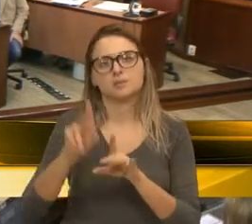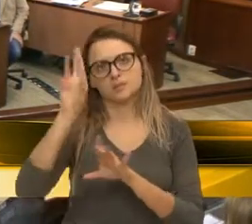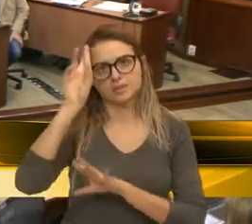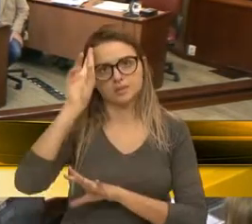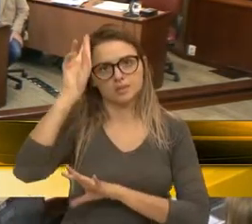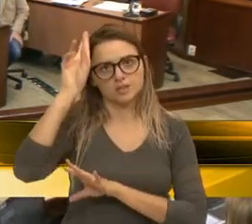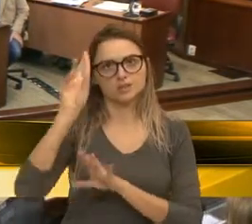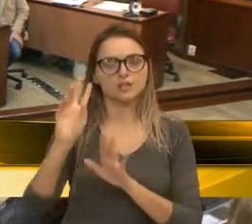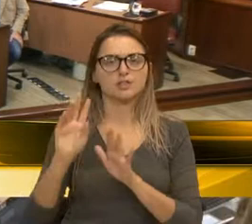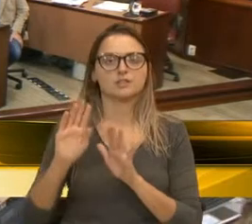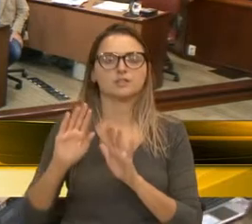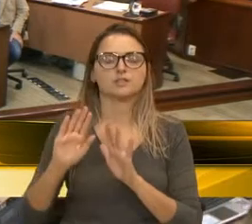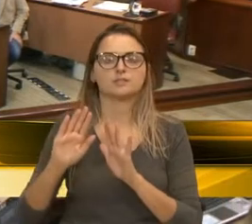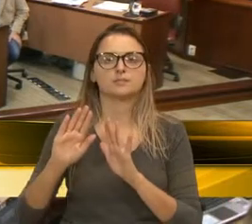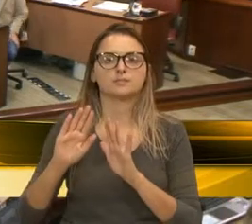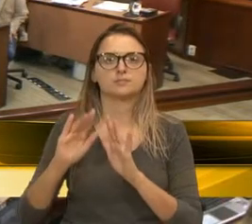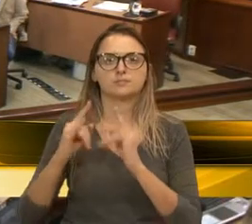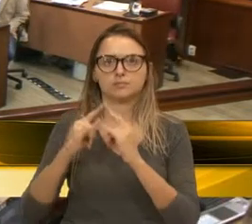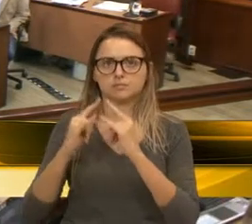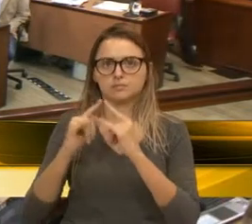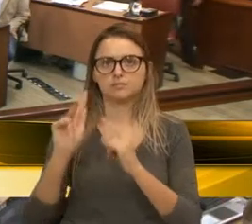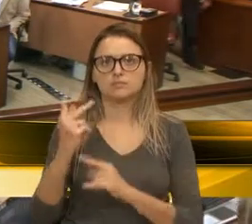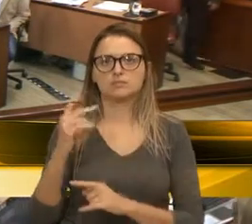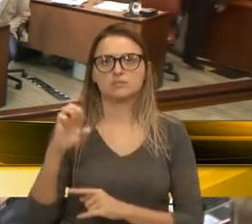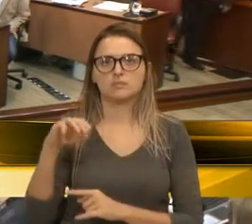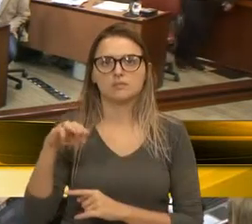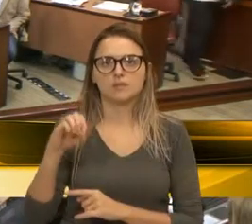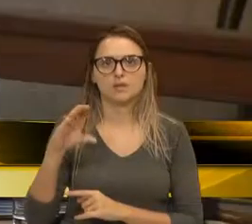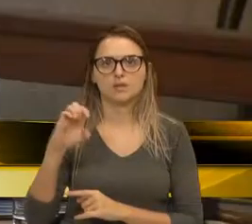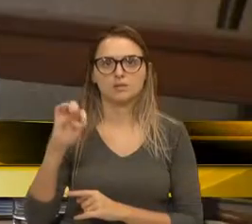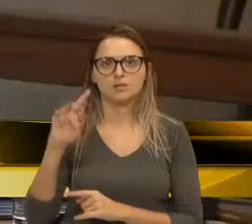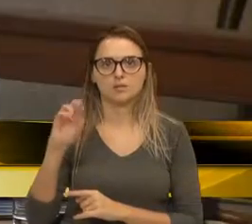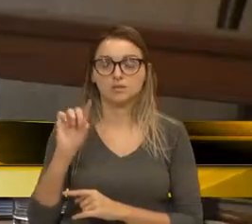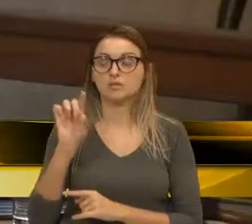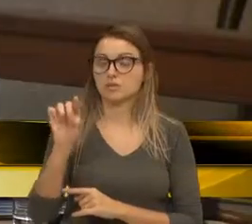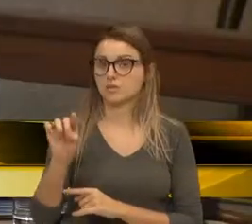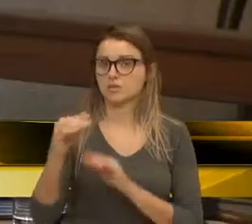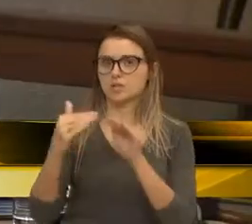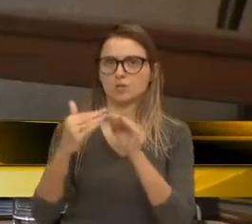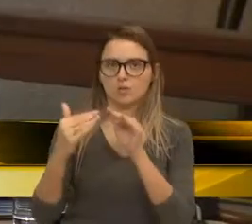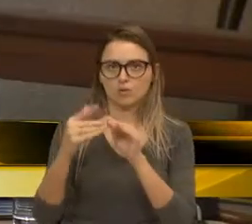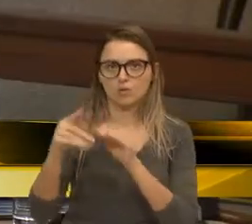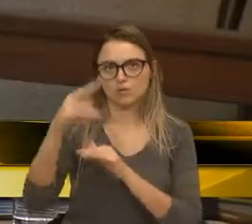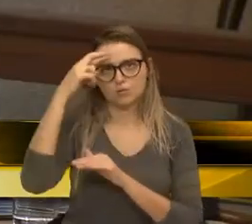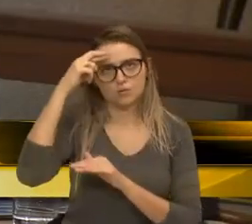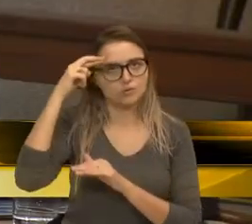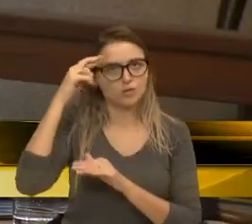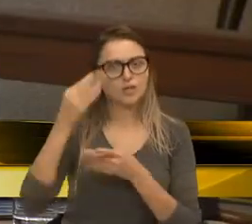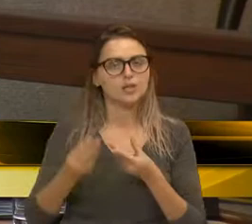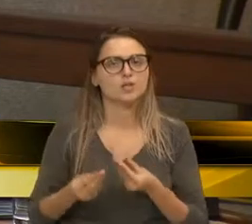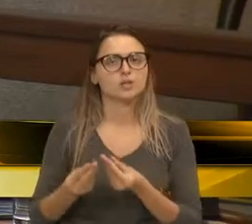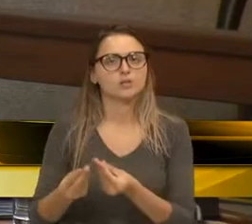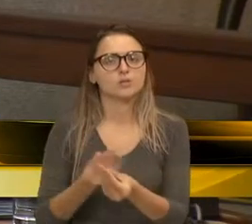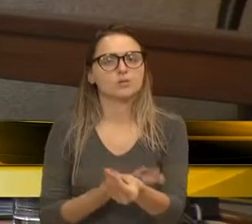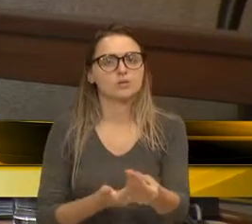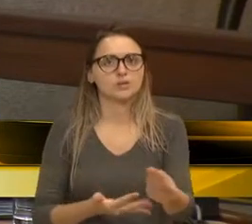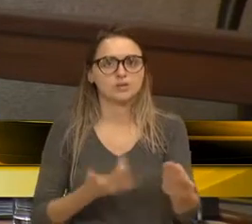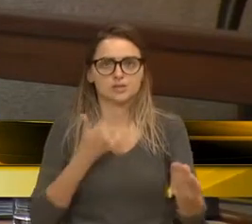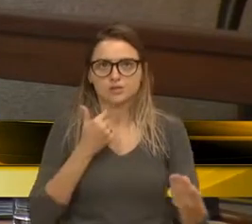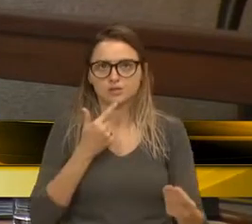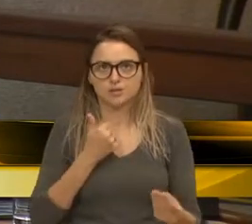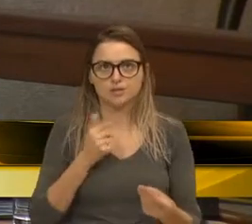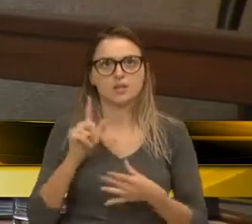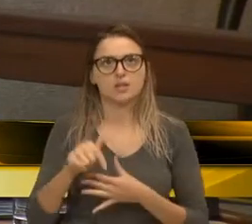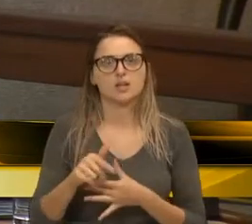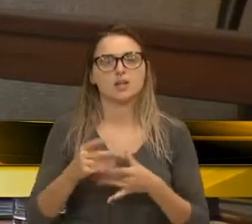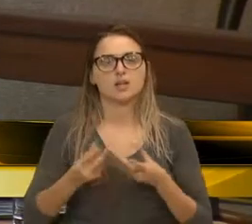do Hemocentro. O vereador Rafael foi muito feliz na sua colocação. A doação de sangue, quem doa é